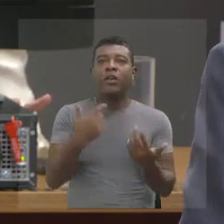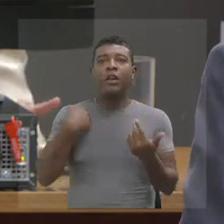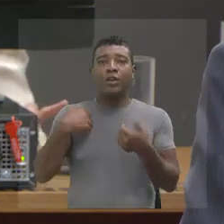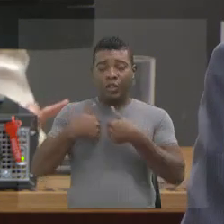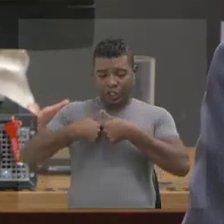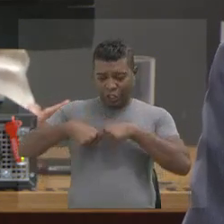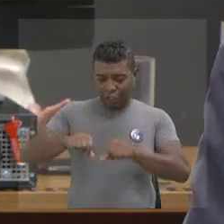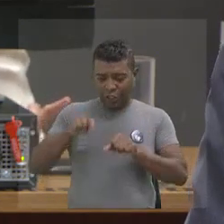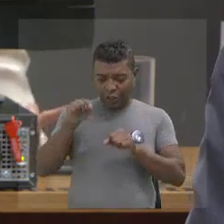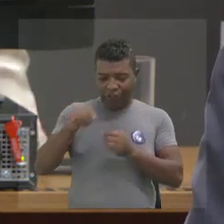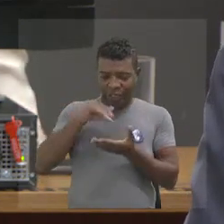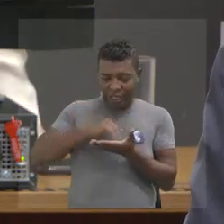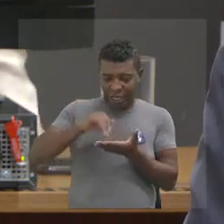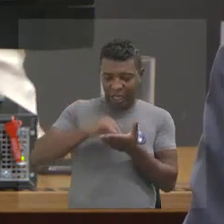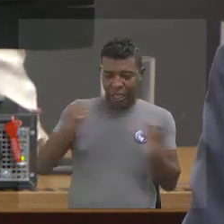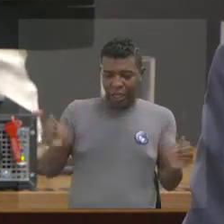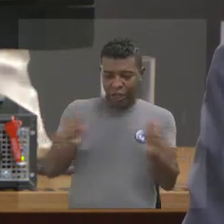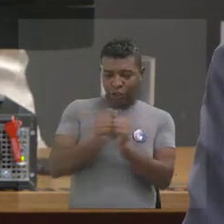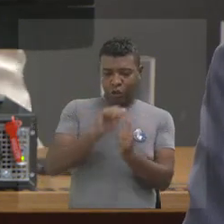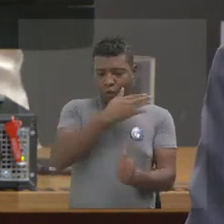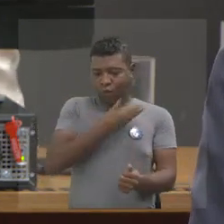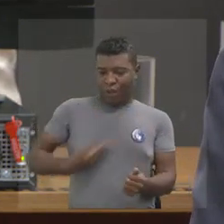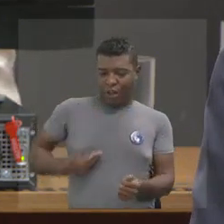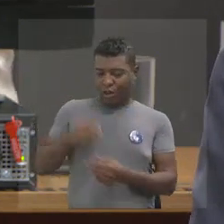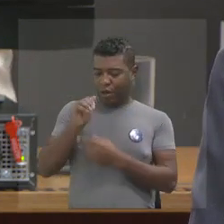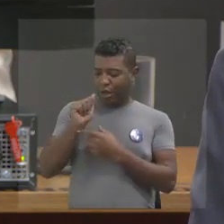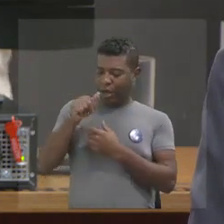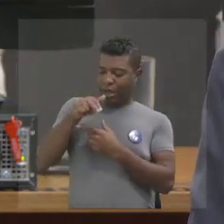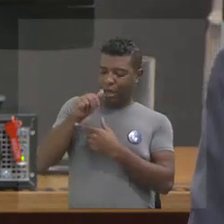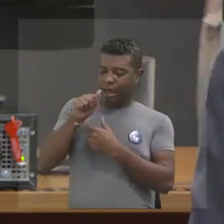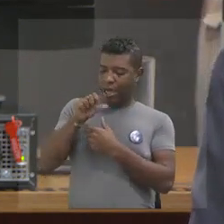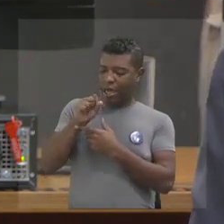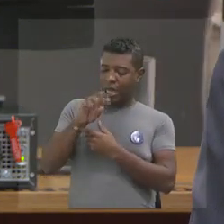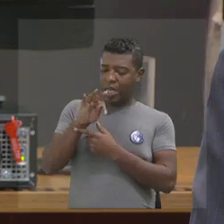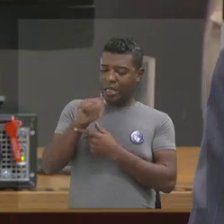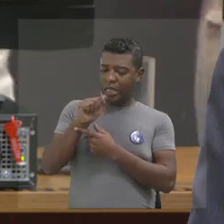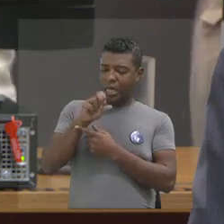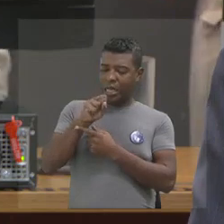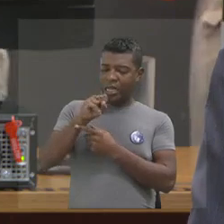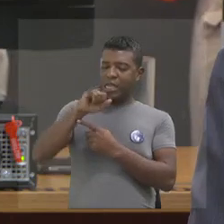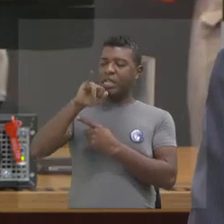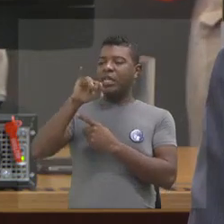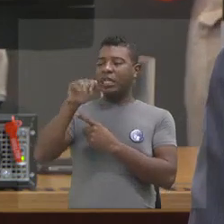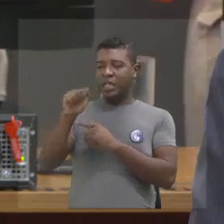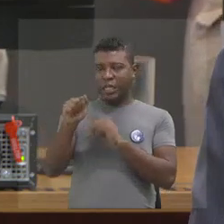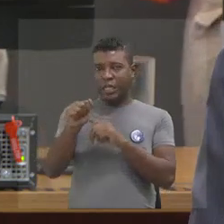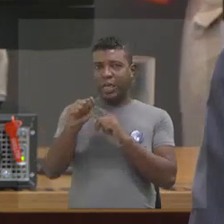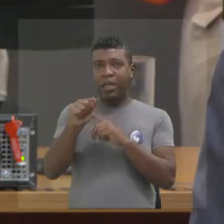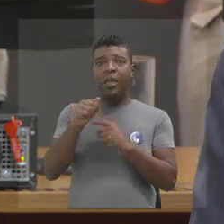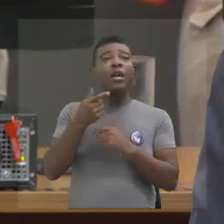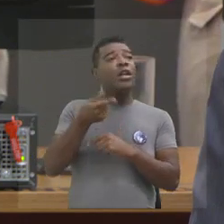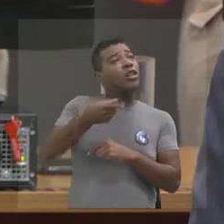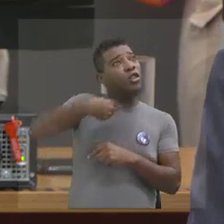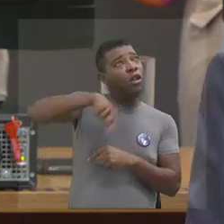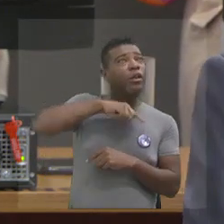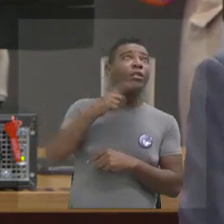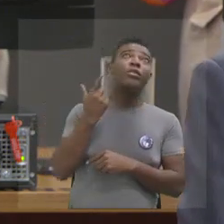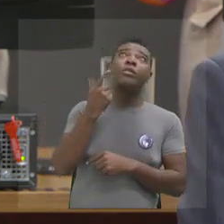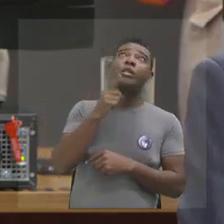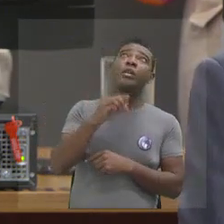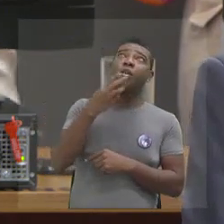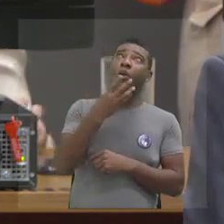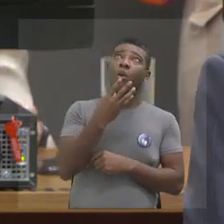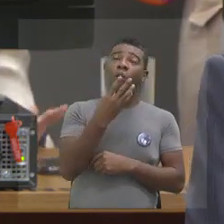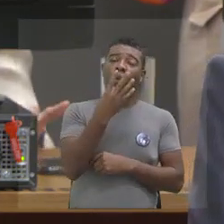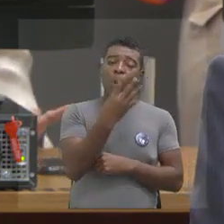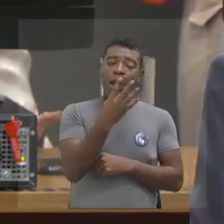o governador Anastasia nós tivemos a possibilidade viabilizamos 43 mil